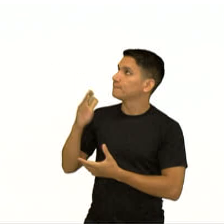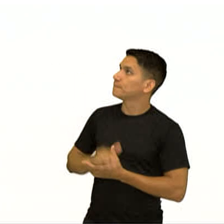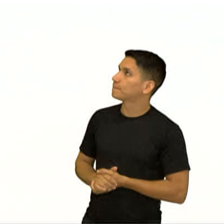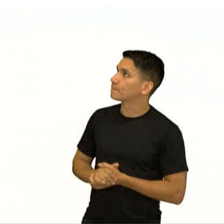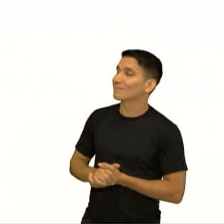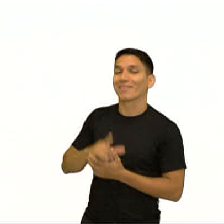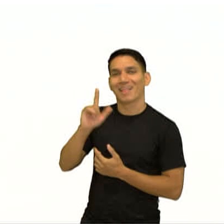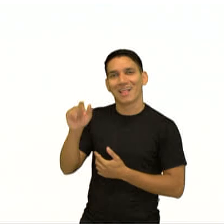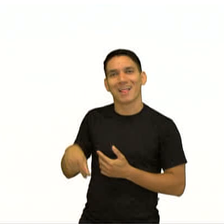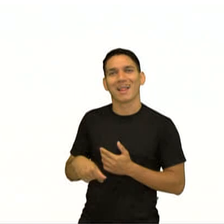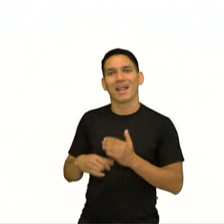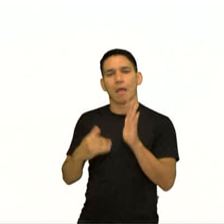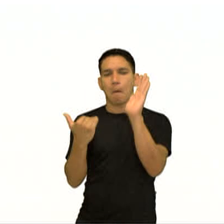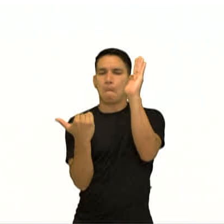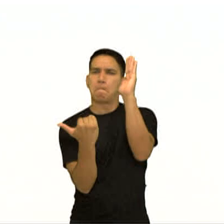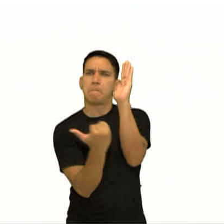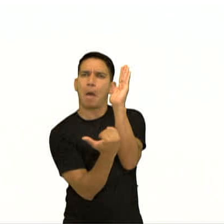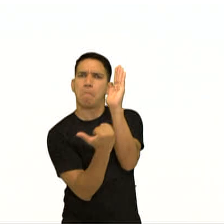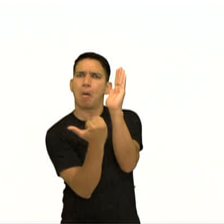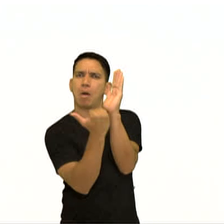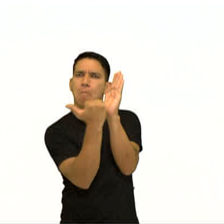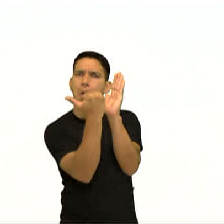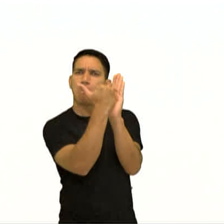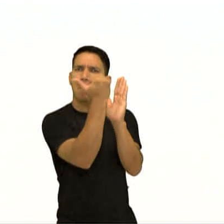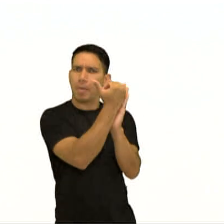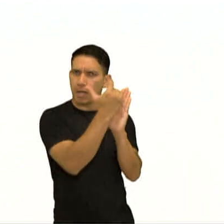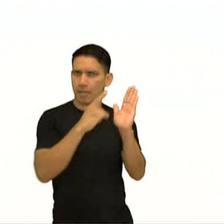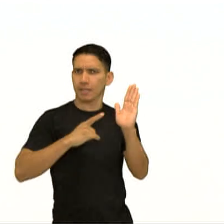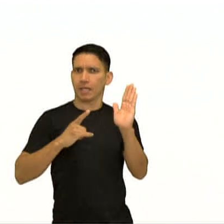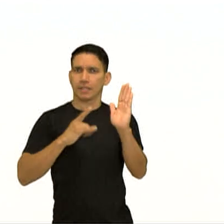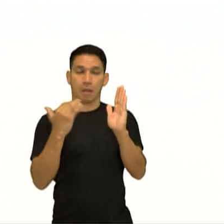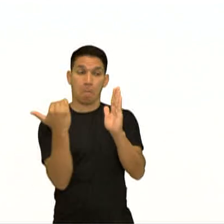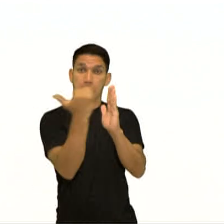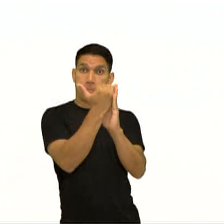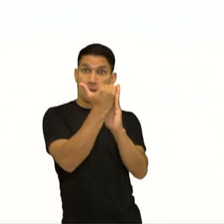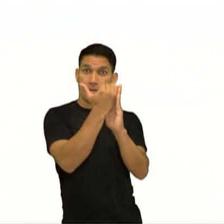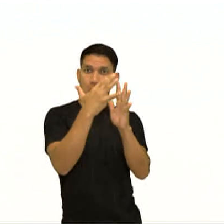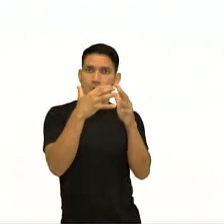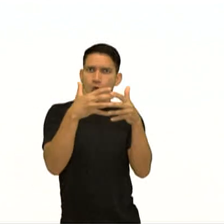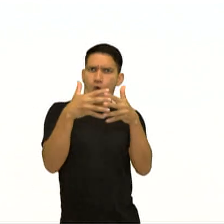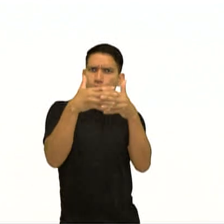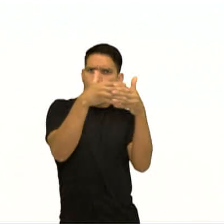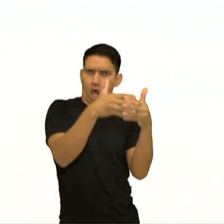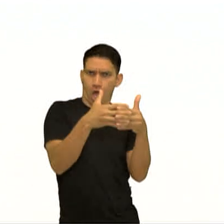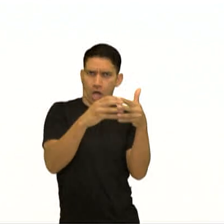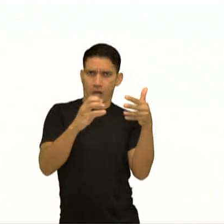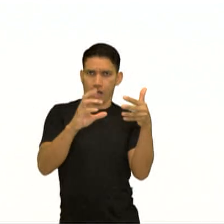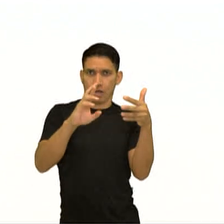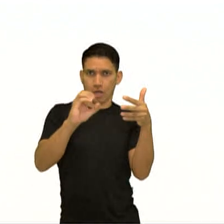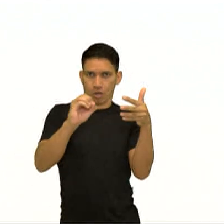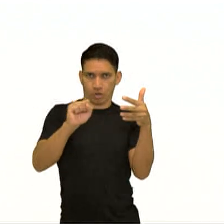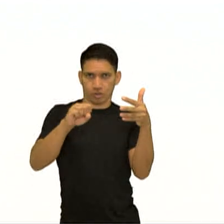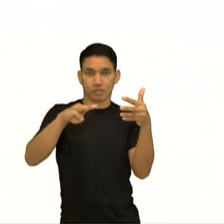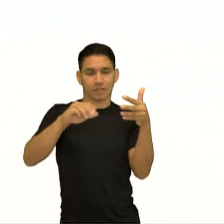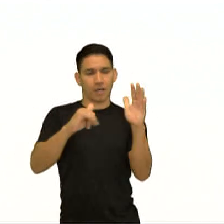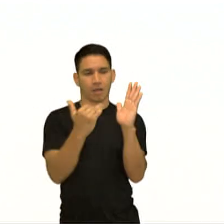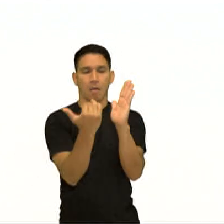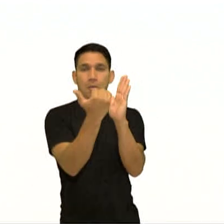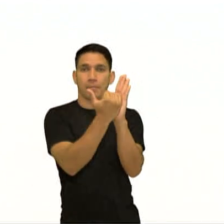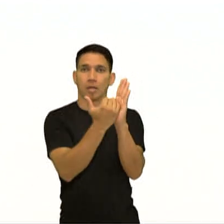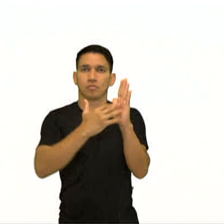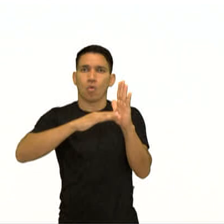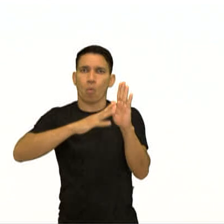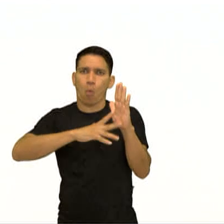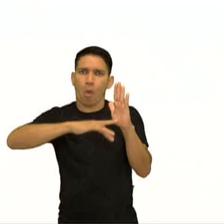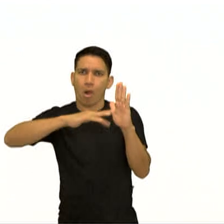modelo das camadas do nosso planeta, onde nós temos a crosta, nós vamos ter o manto e depois nós vamos ter o